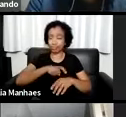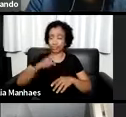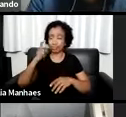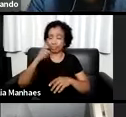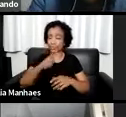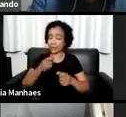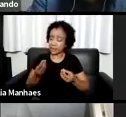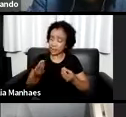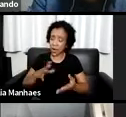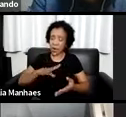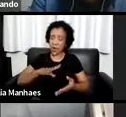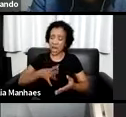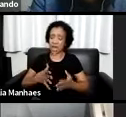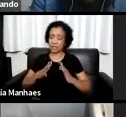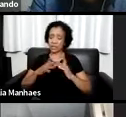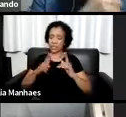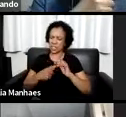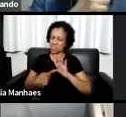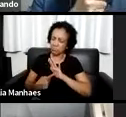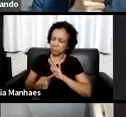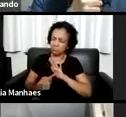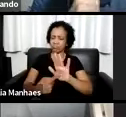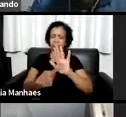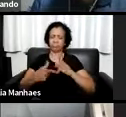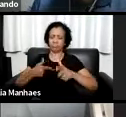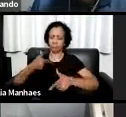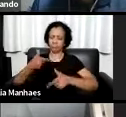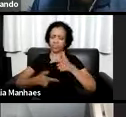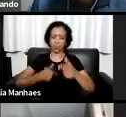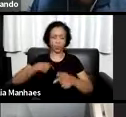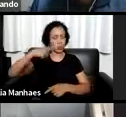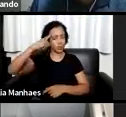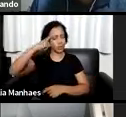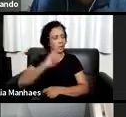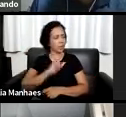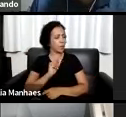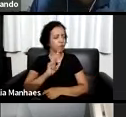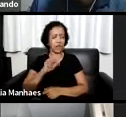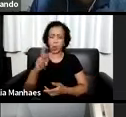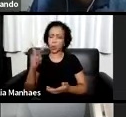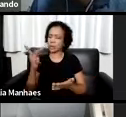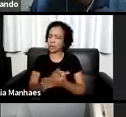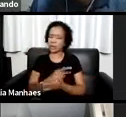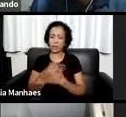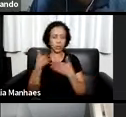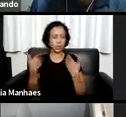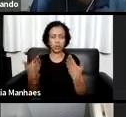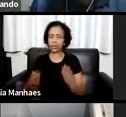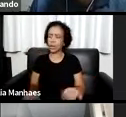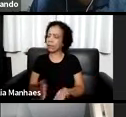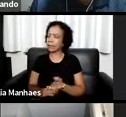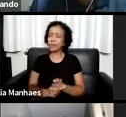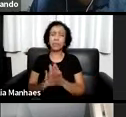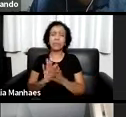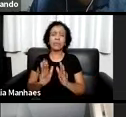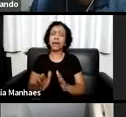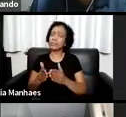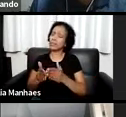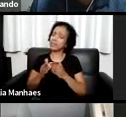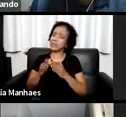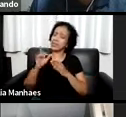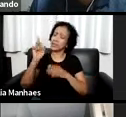Senhor, neste tempo. Deus amado, nós sabemos que portamos uma mensagem, Senhor, que nenhuma outra organização